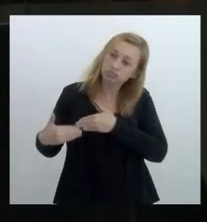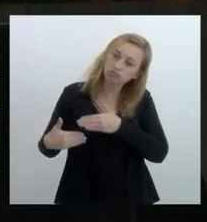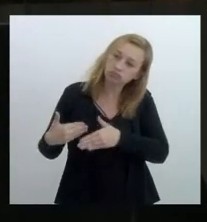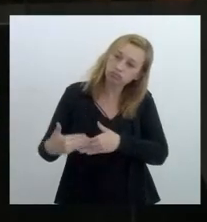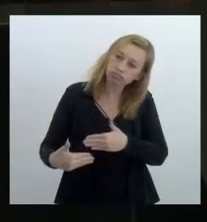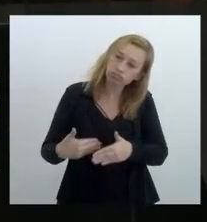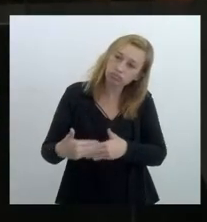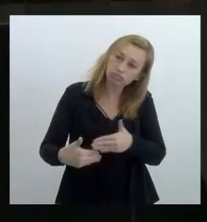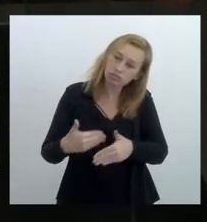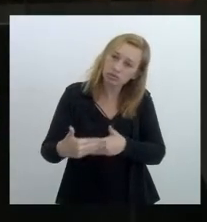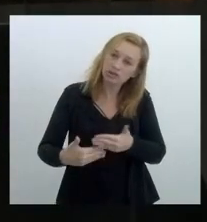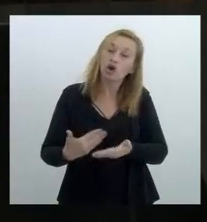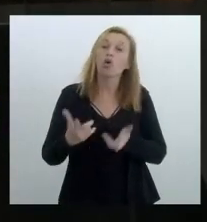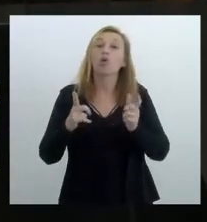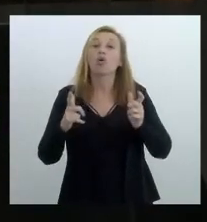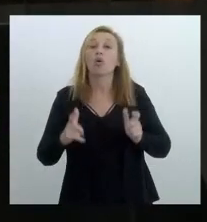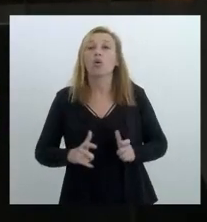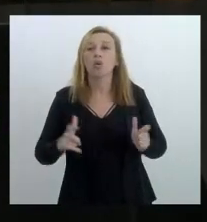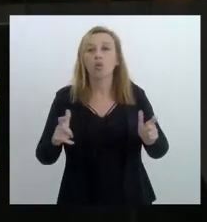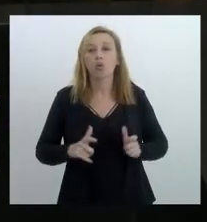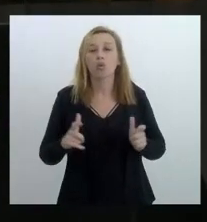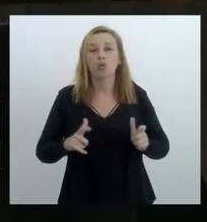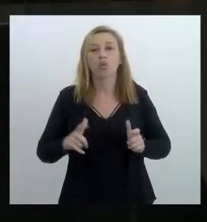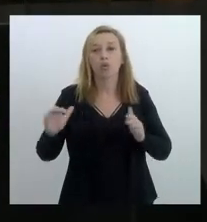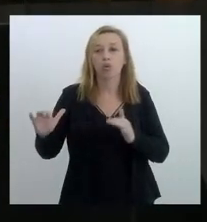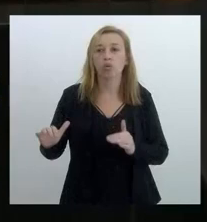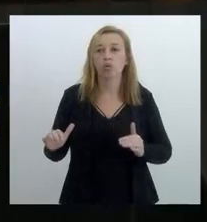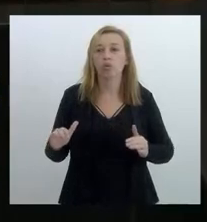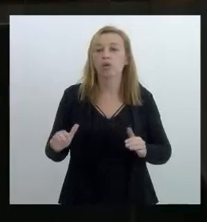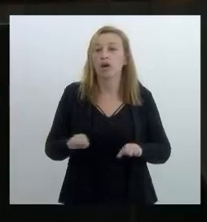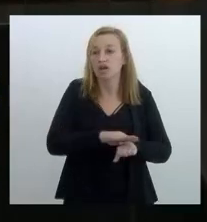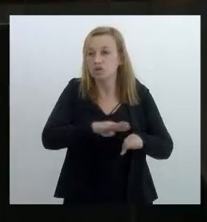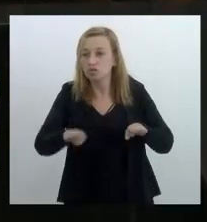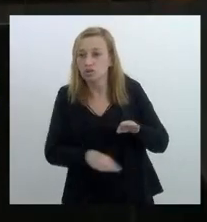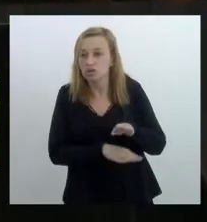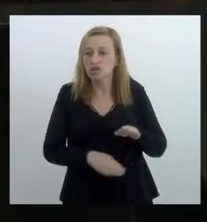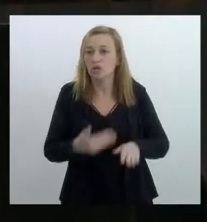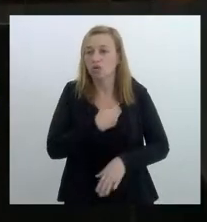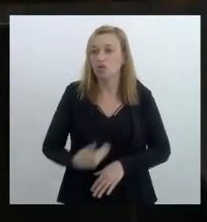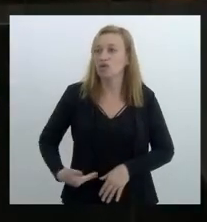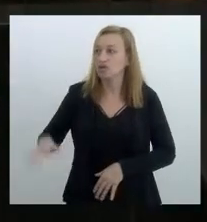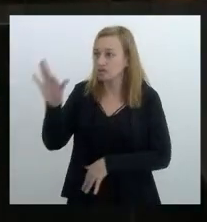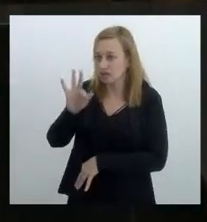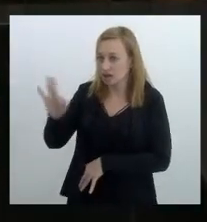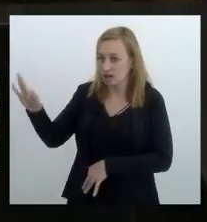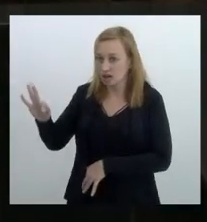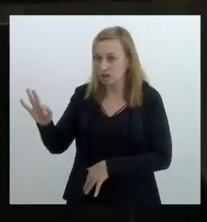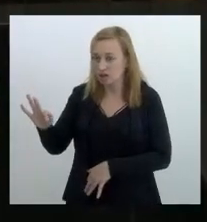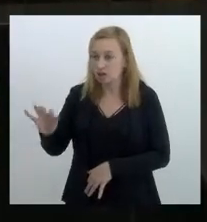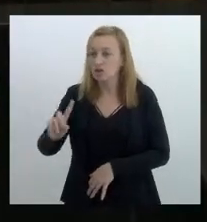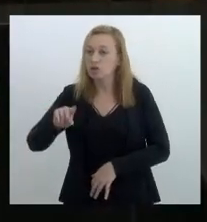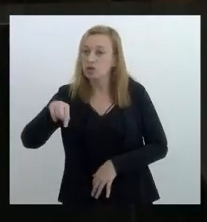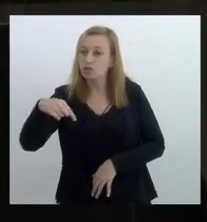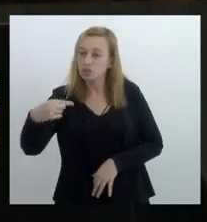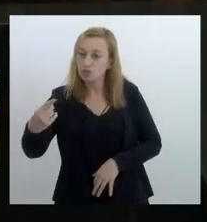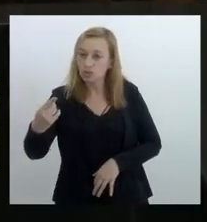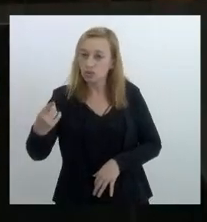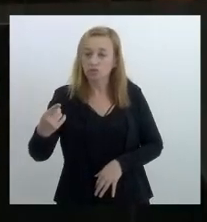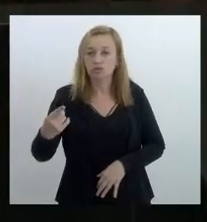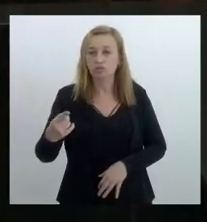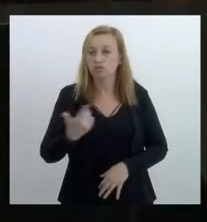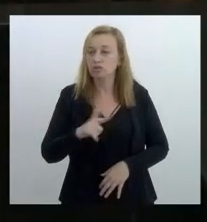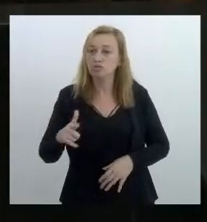processo onde a submissão ao governo federal está colocada e os entes federativos não têm o